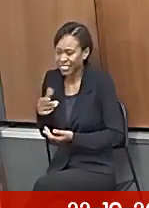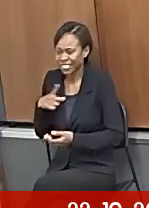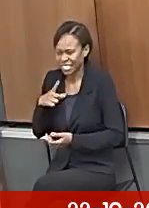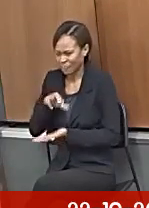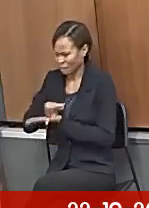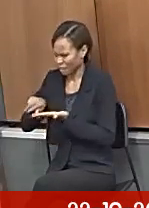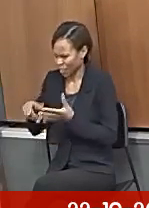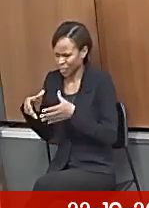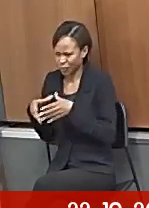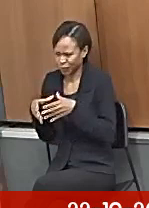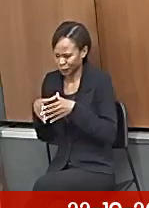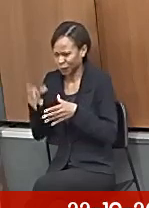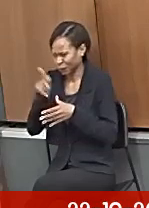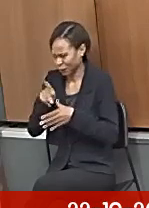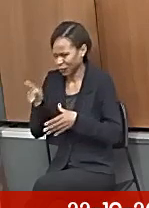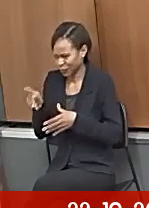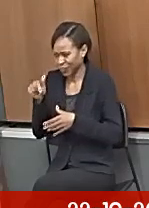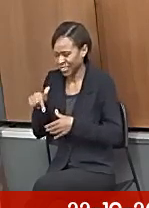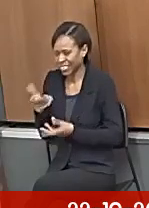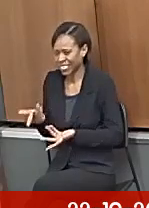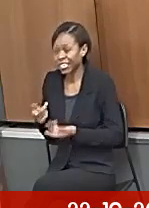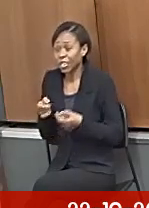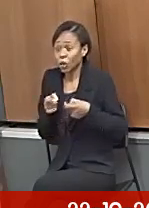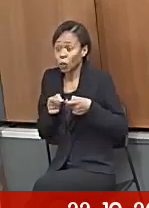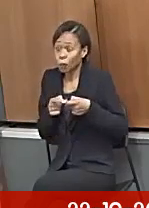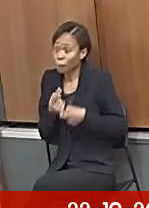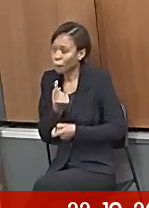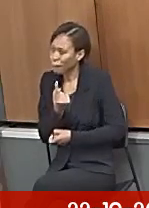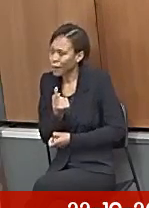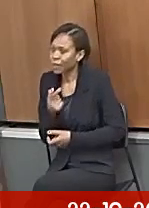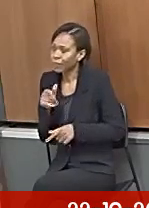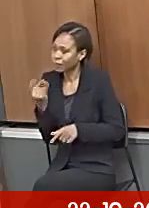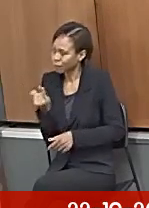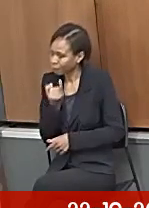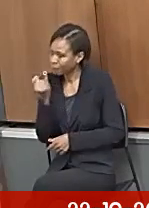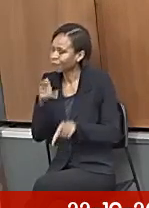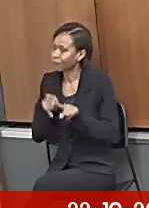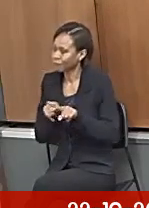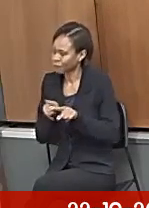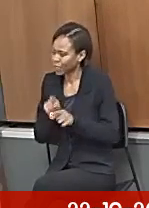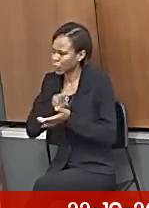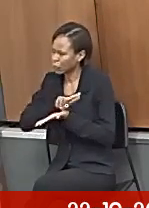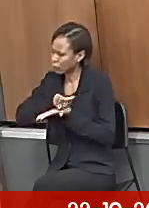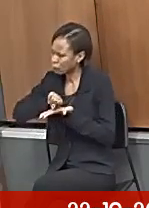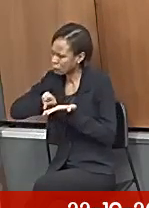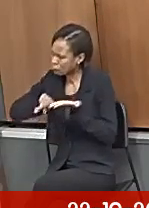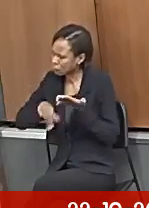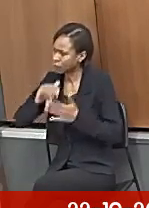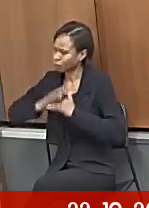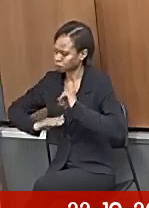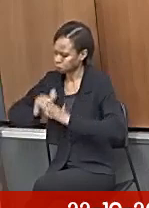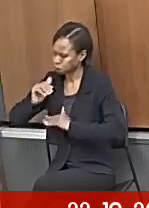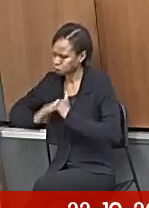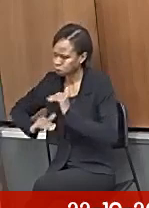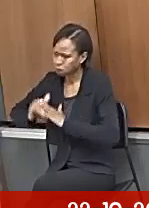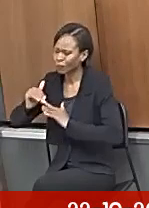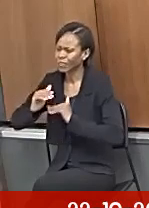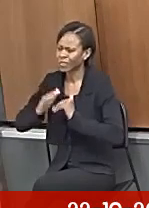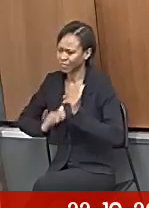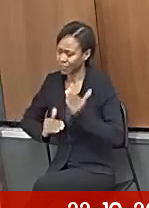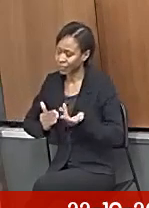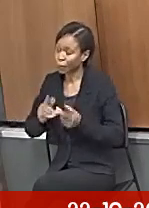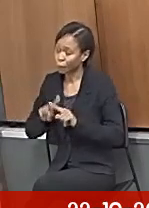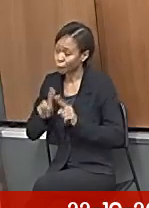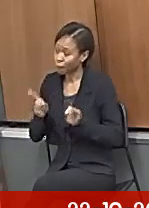vários professores, e um médico, que é também importante. Então, a pluralidade de vocações aqui,